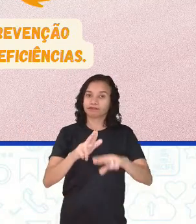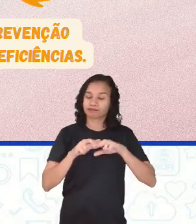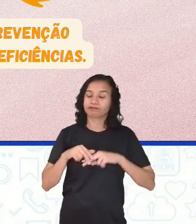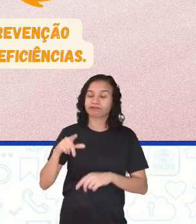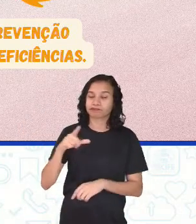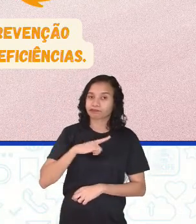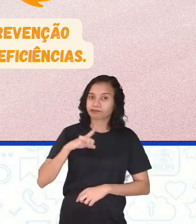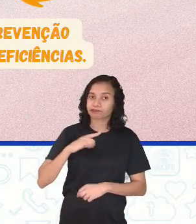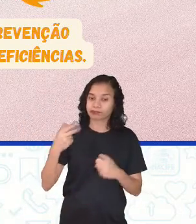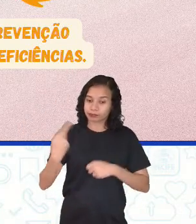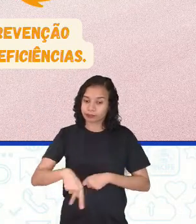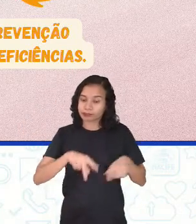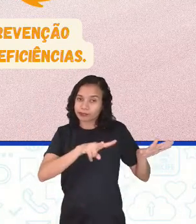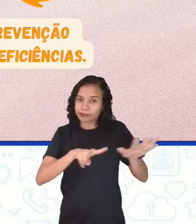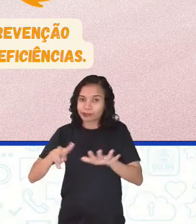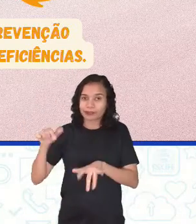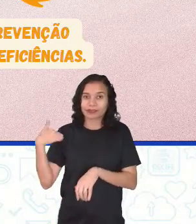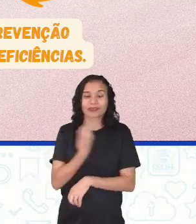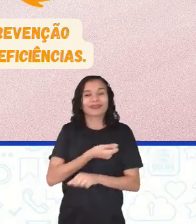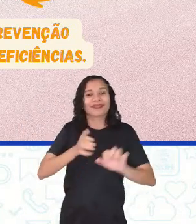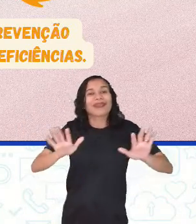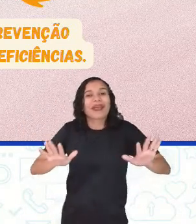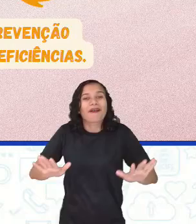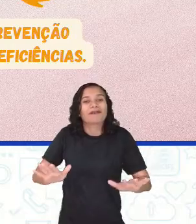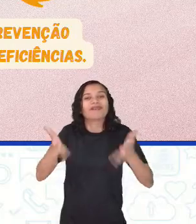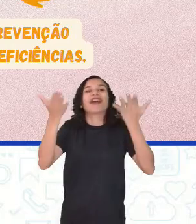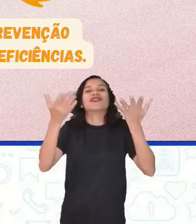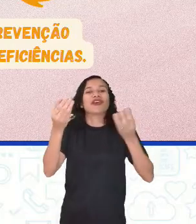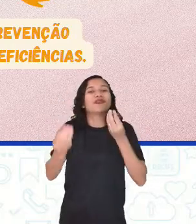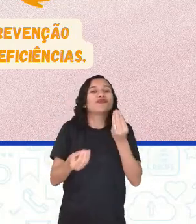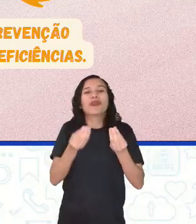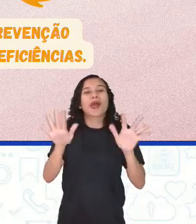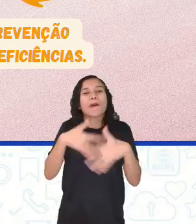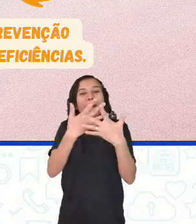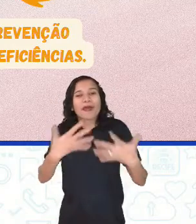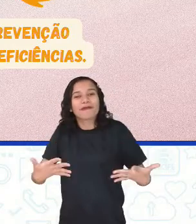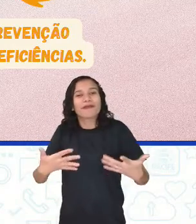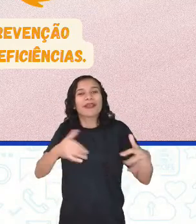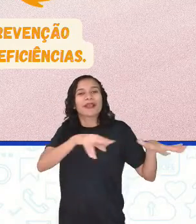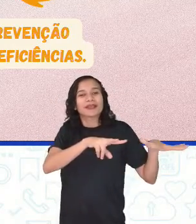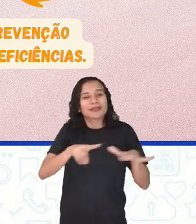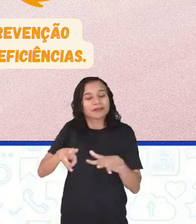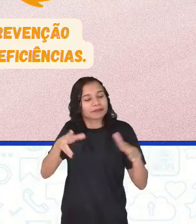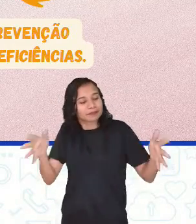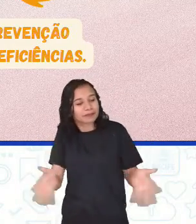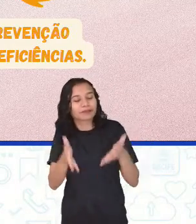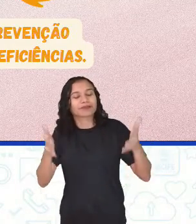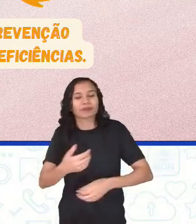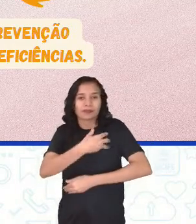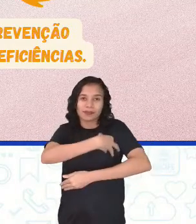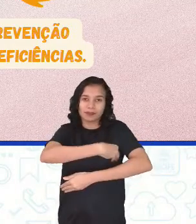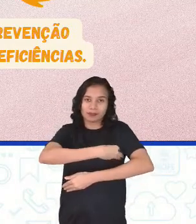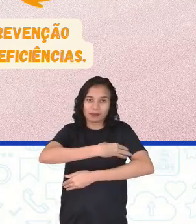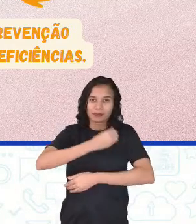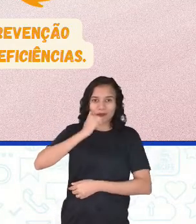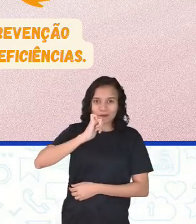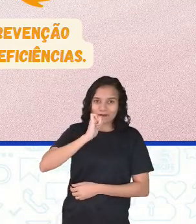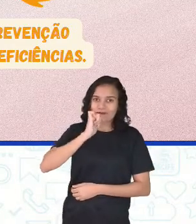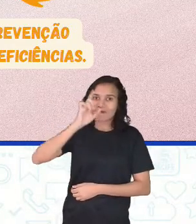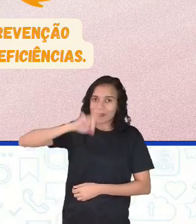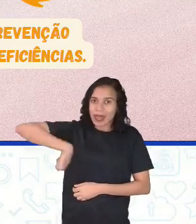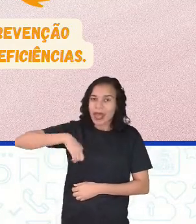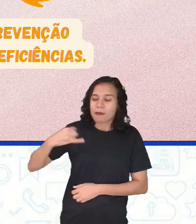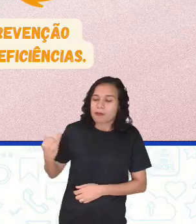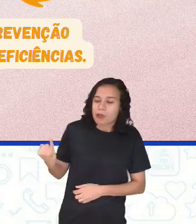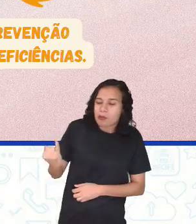semana, nós estamos aí comemorando a Semana de Incentivo ao Aleitamento Materno. Gente, esse alimento